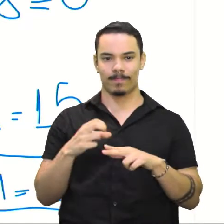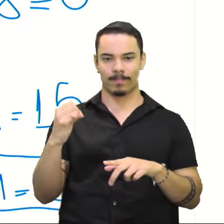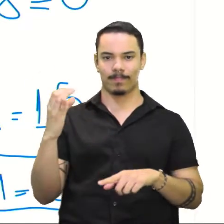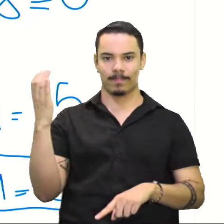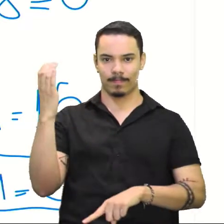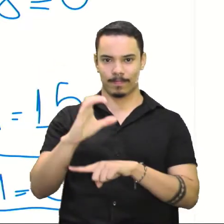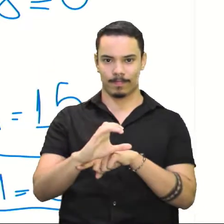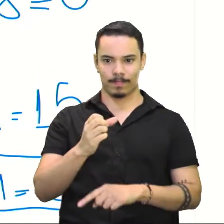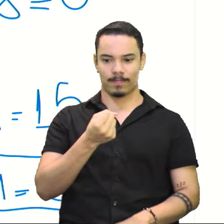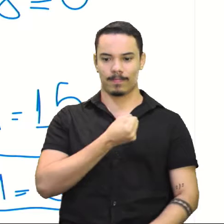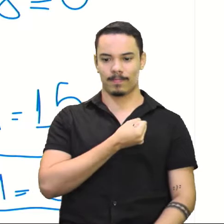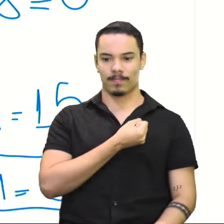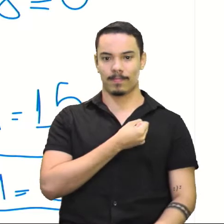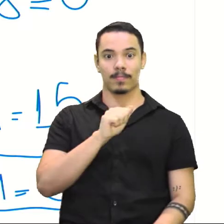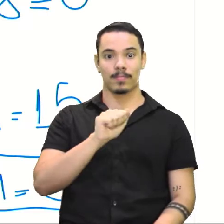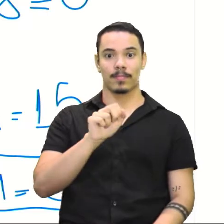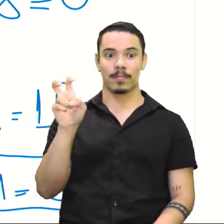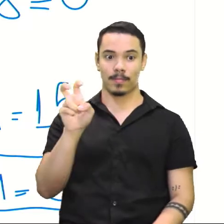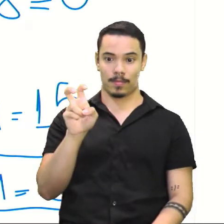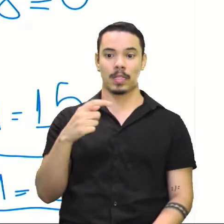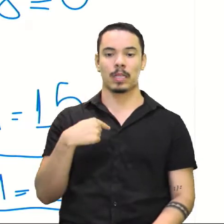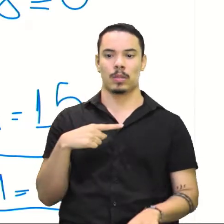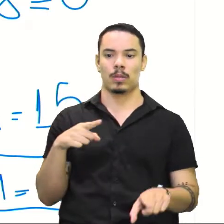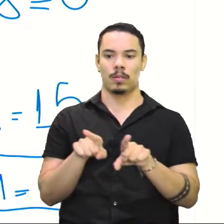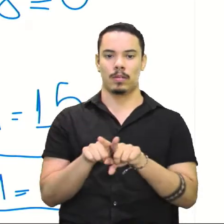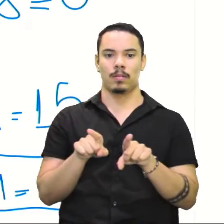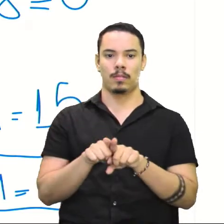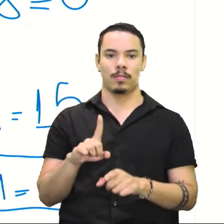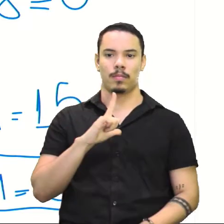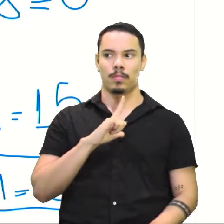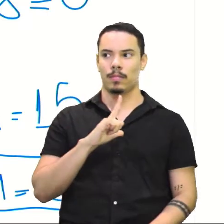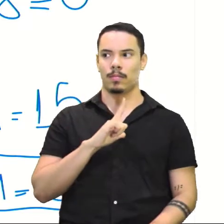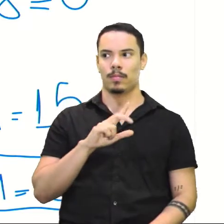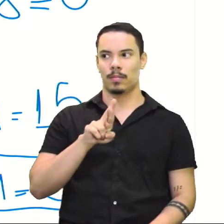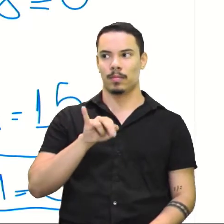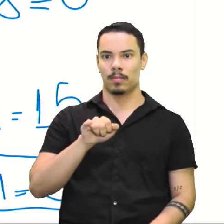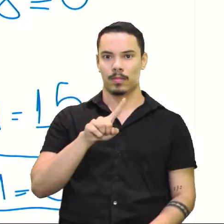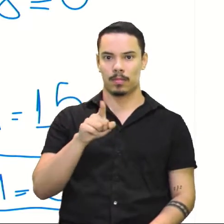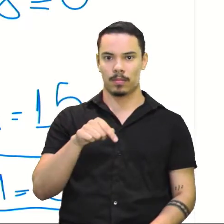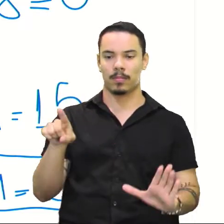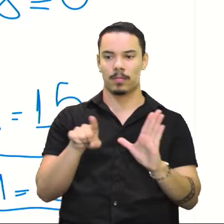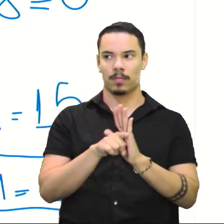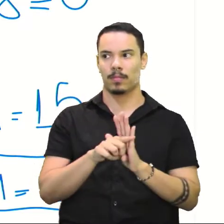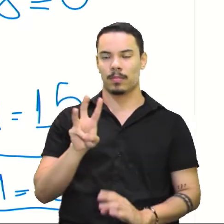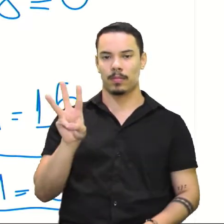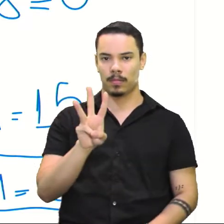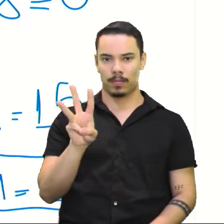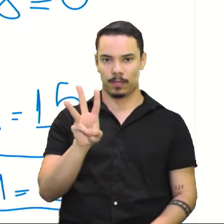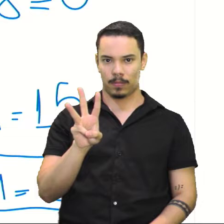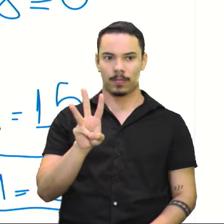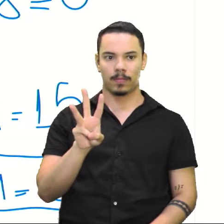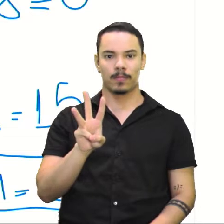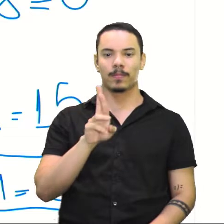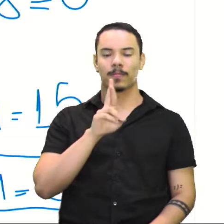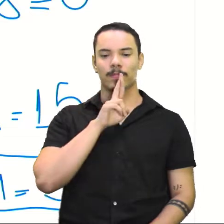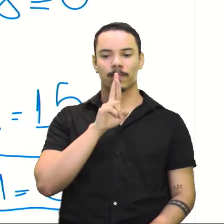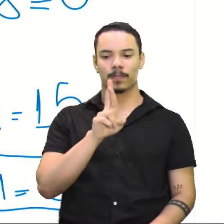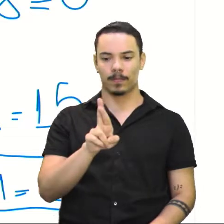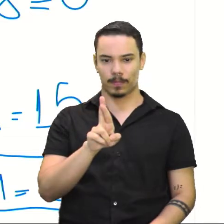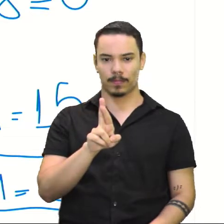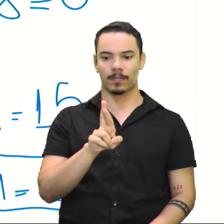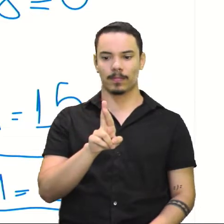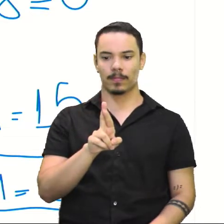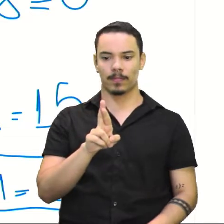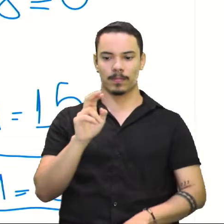valor de A aqui 5, eu também vou ter, com raiz menos 3, um valor de 0 como resultado.